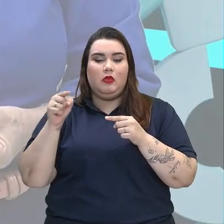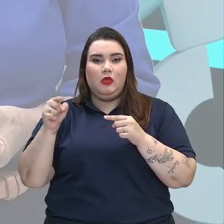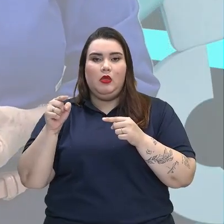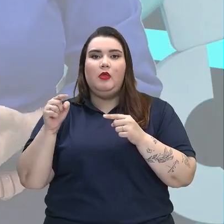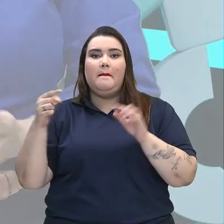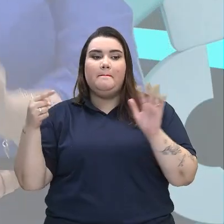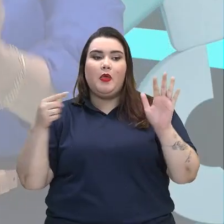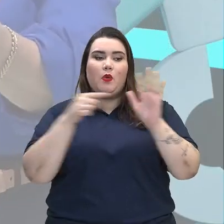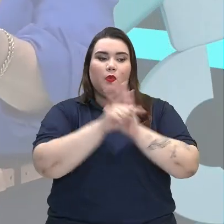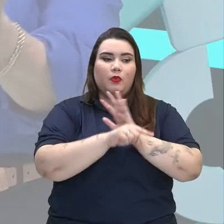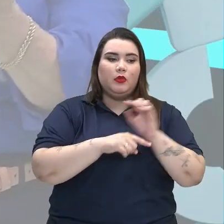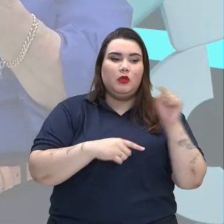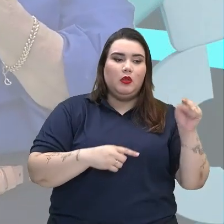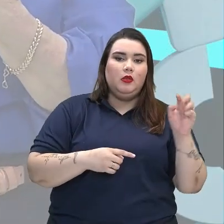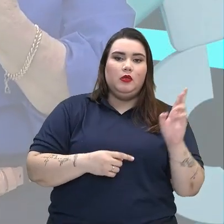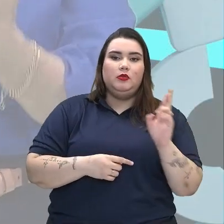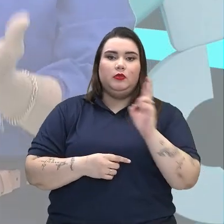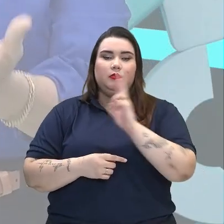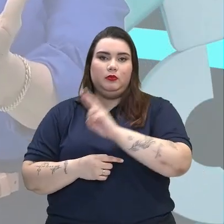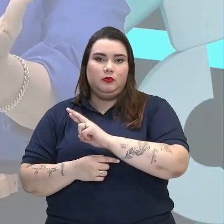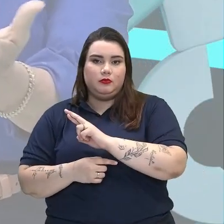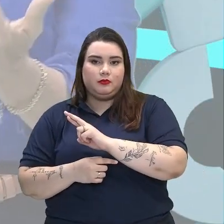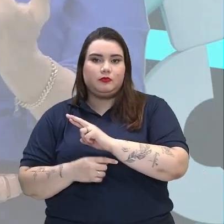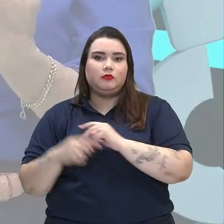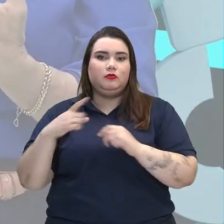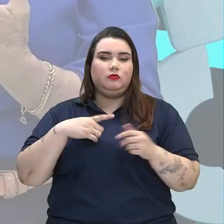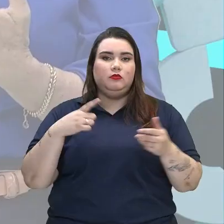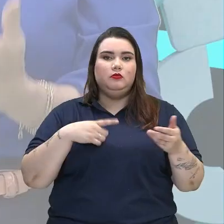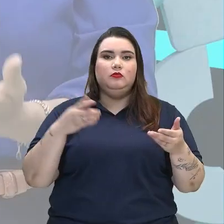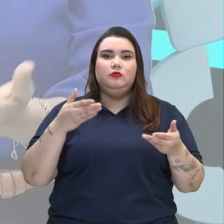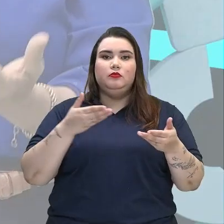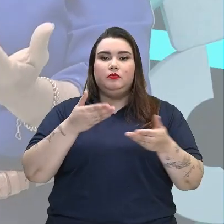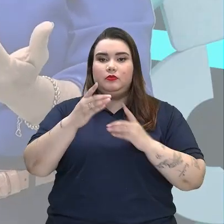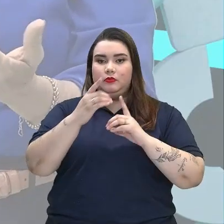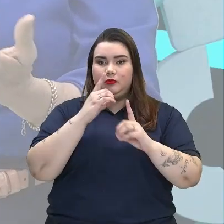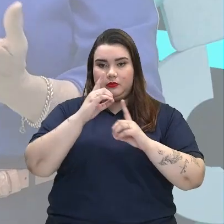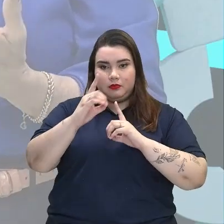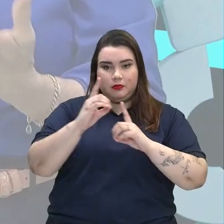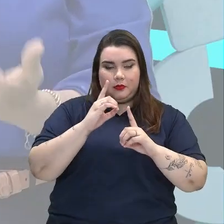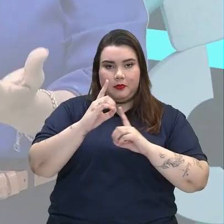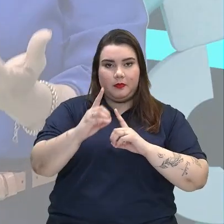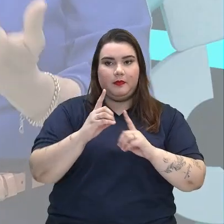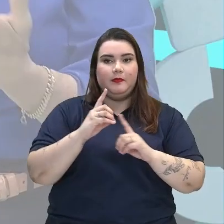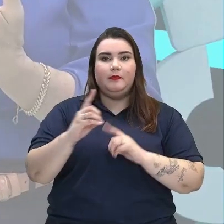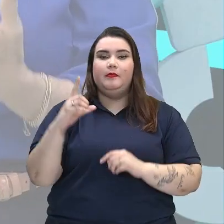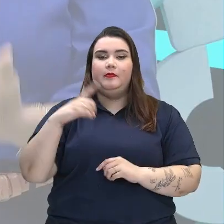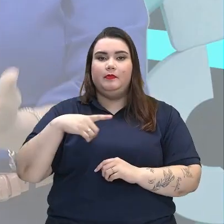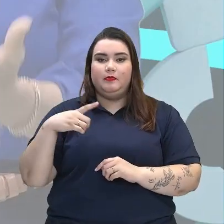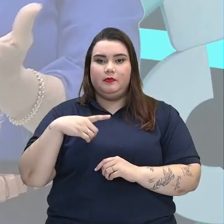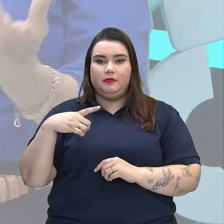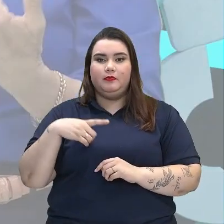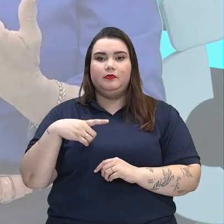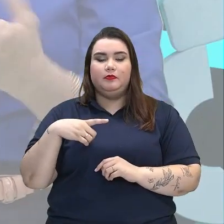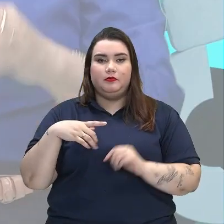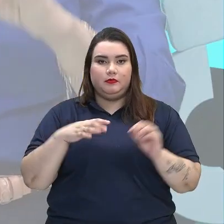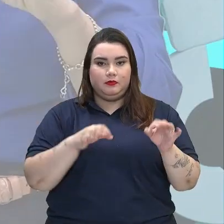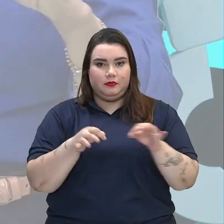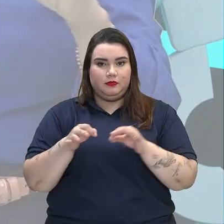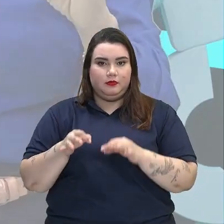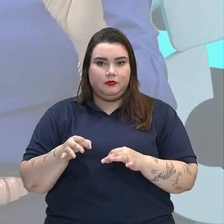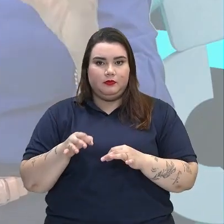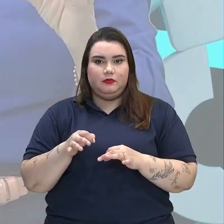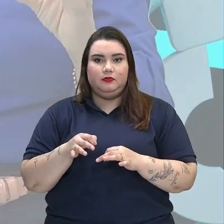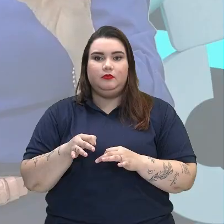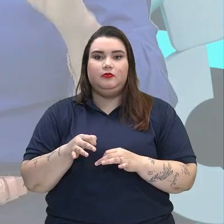o entrevistado. Há um diálogo ali que é estruturado, uma dinâmica, e